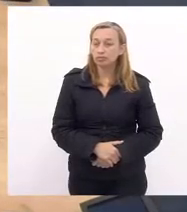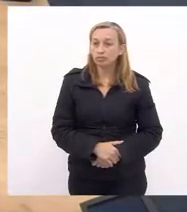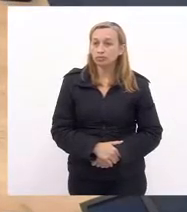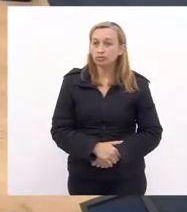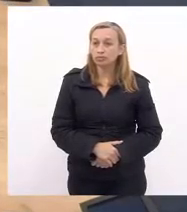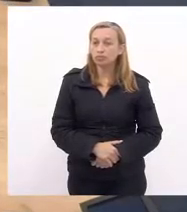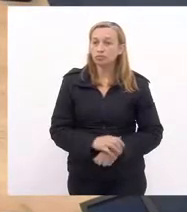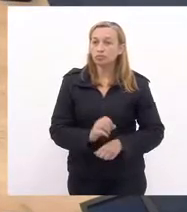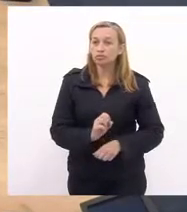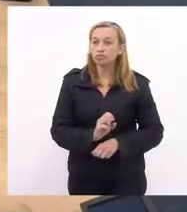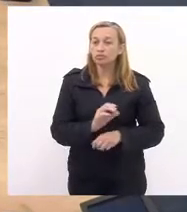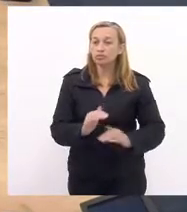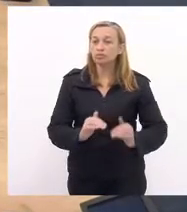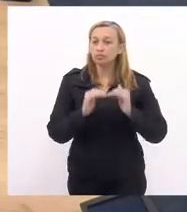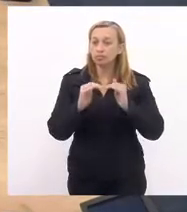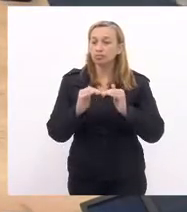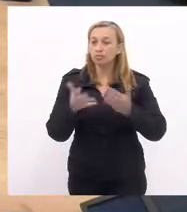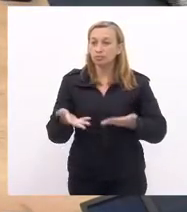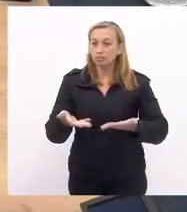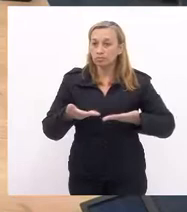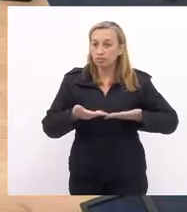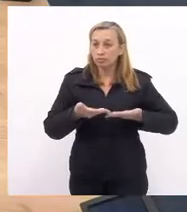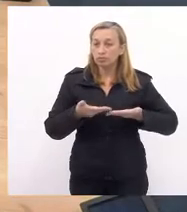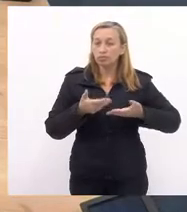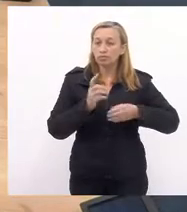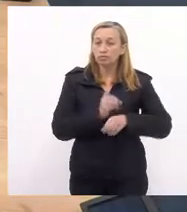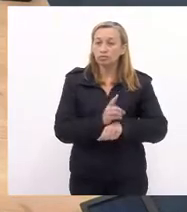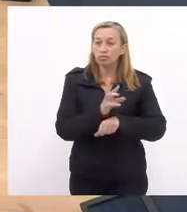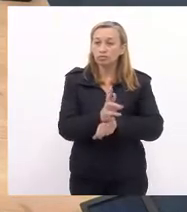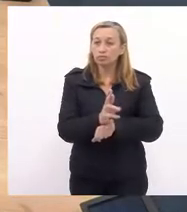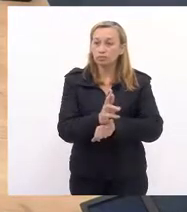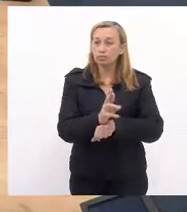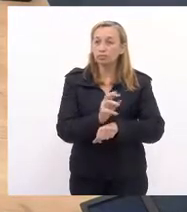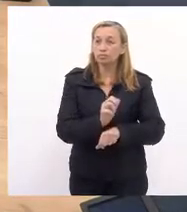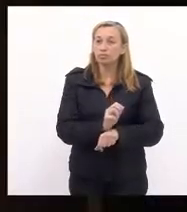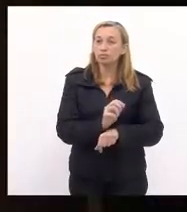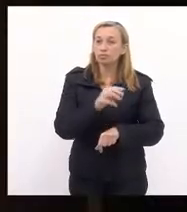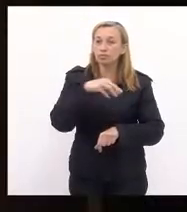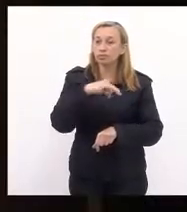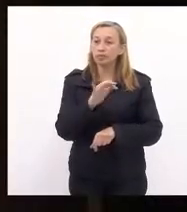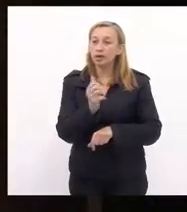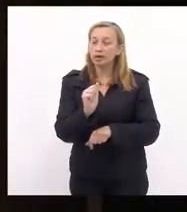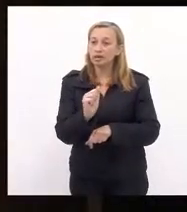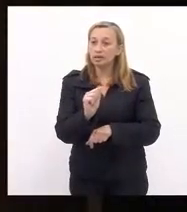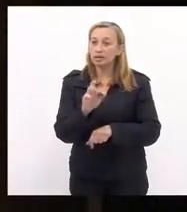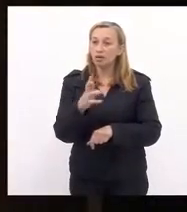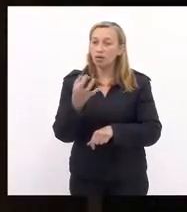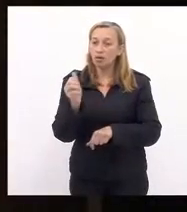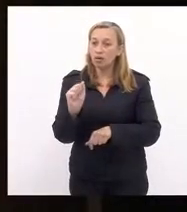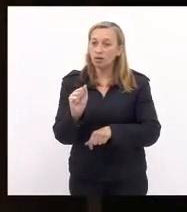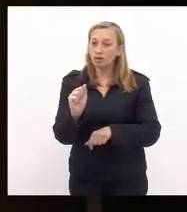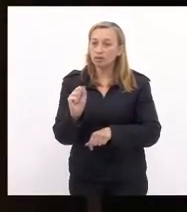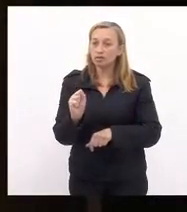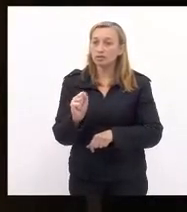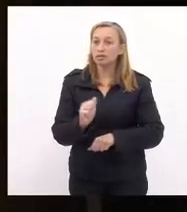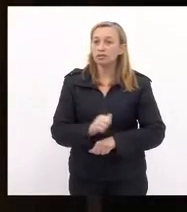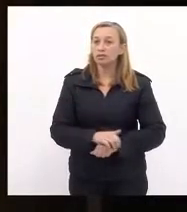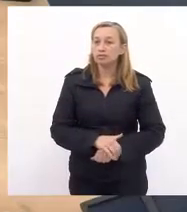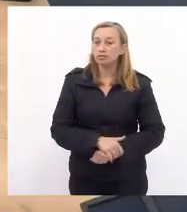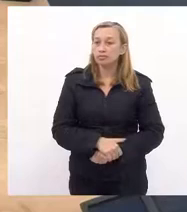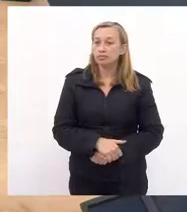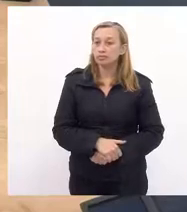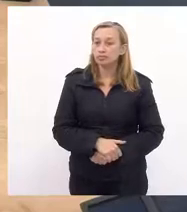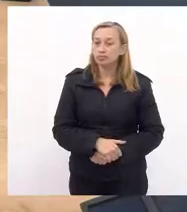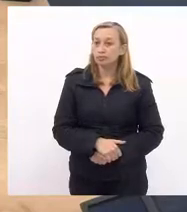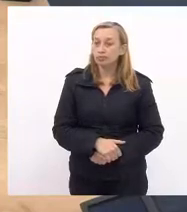Tenho a honra de chamar a excelentíssima doutora Márcia Rosa do Nascimento.